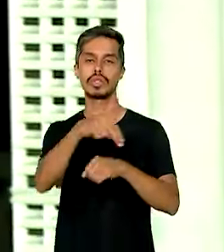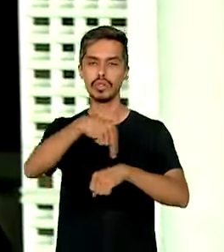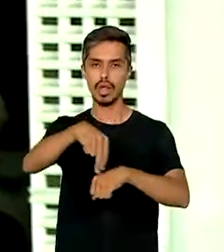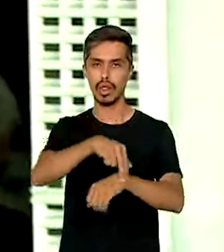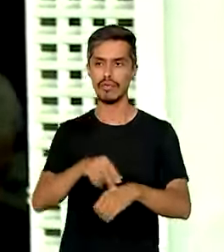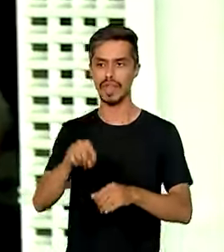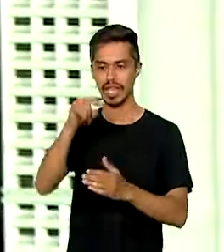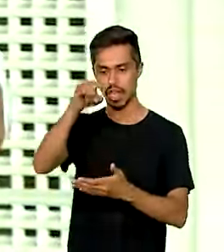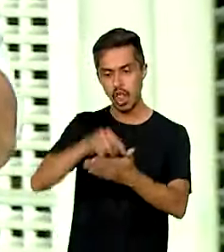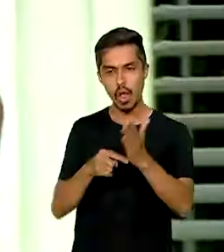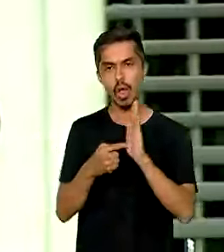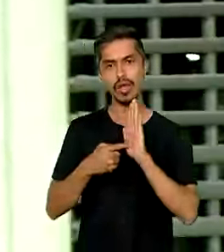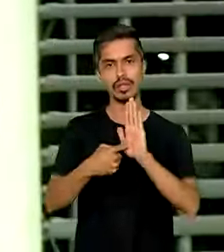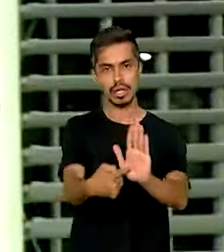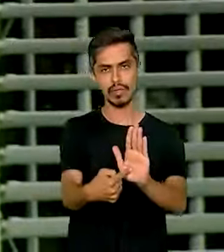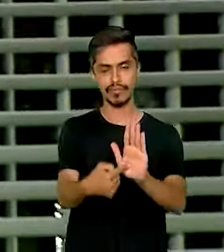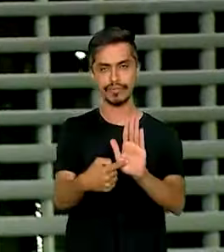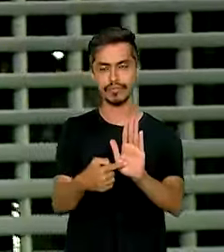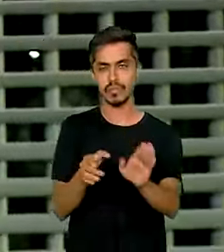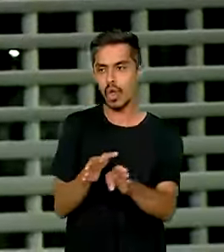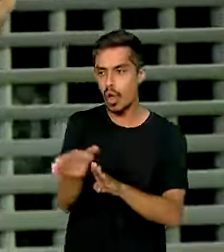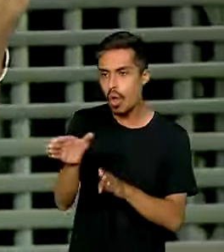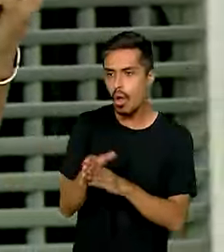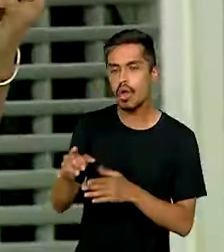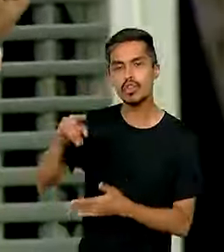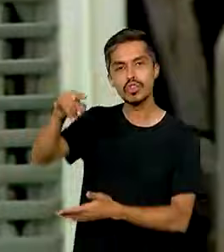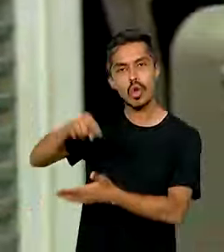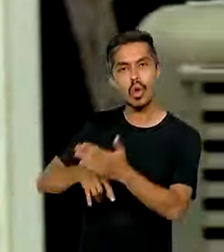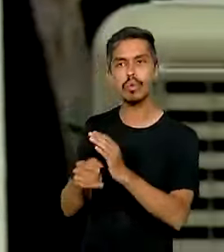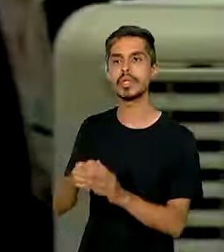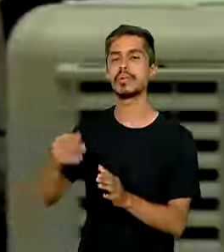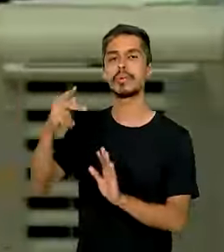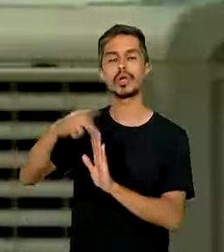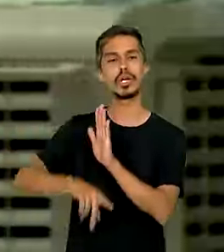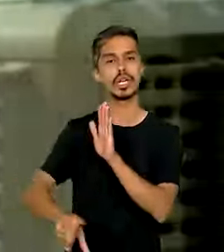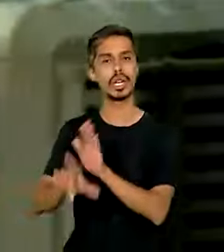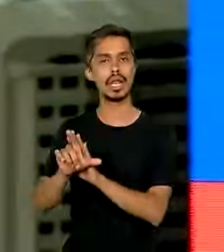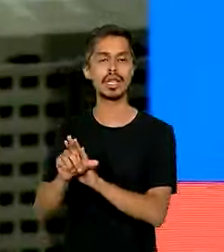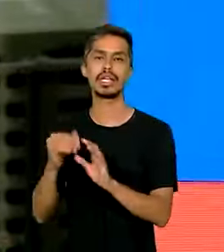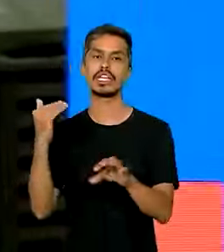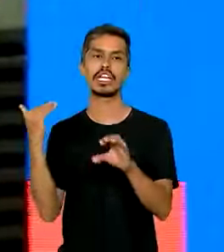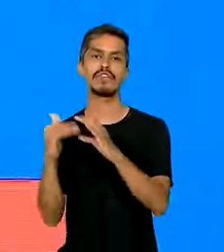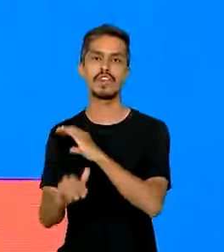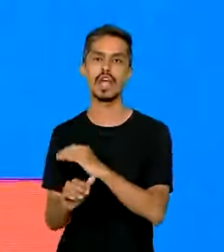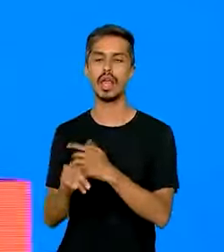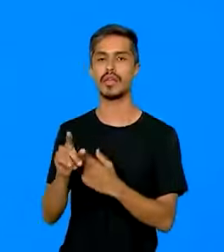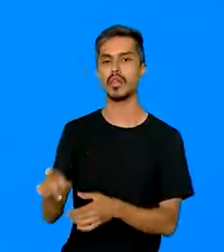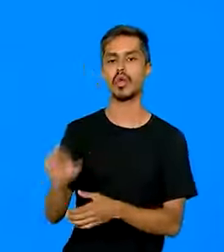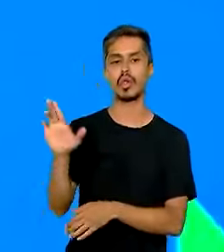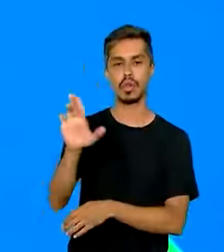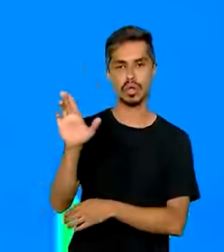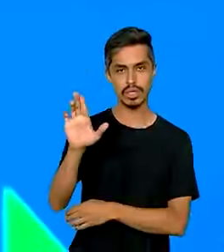documento que vai orientar o documento, o projeto de lei, que será encaminhado pelo